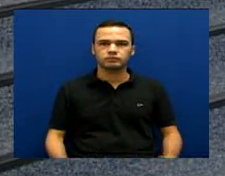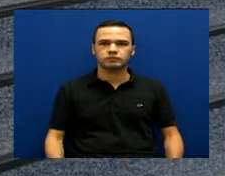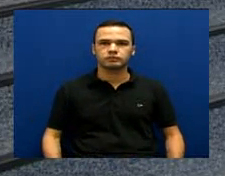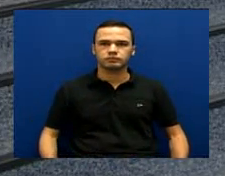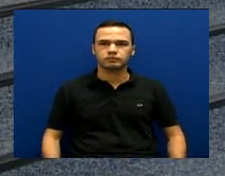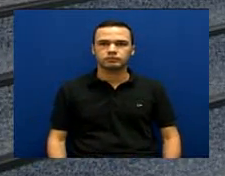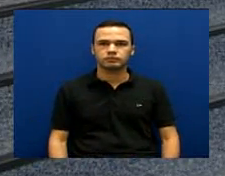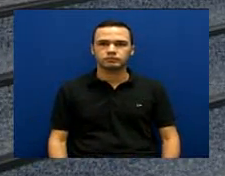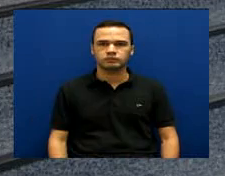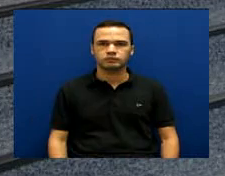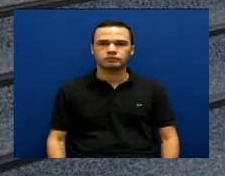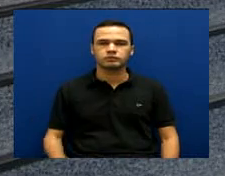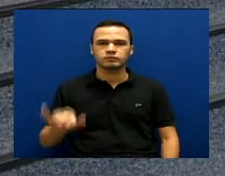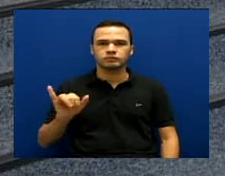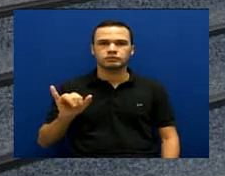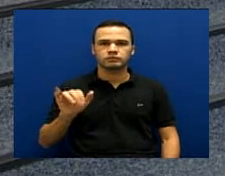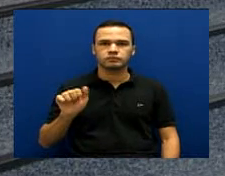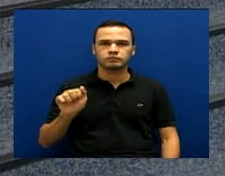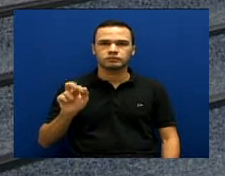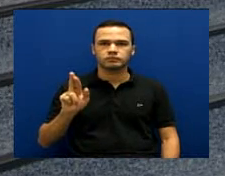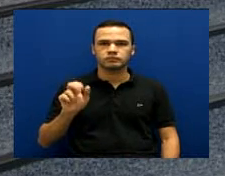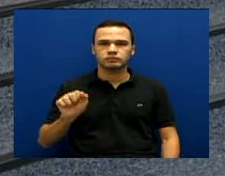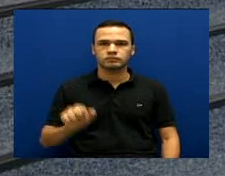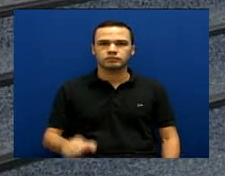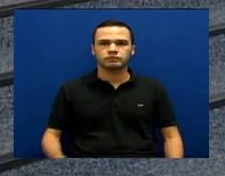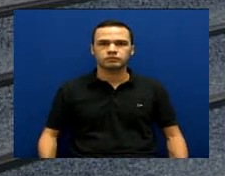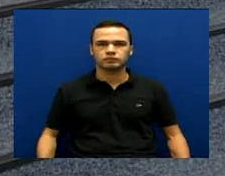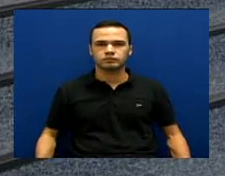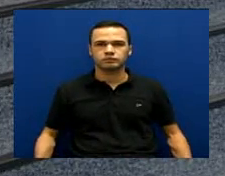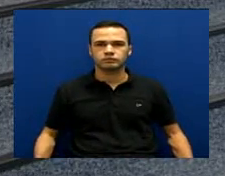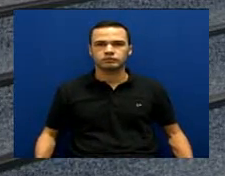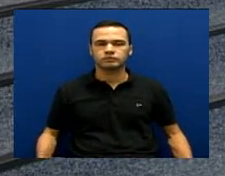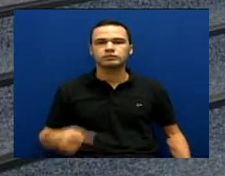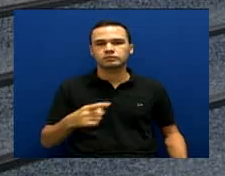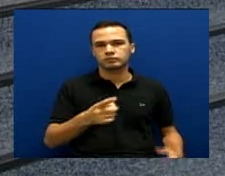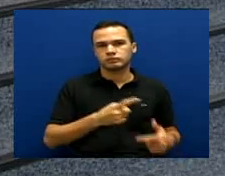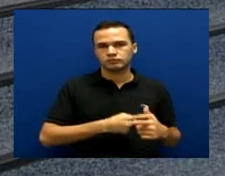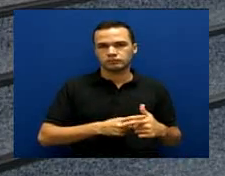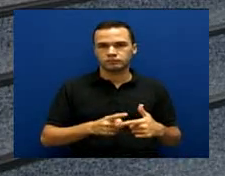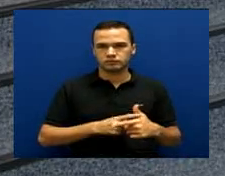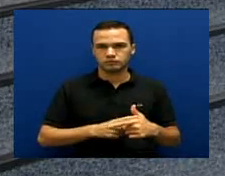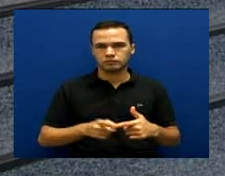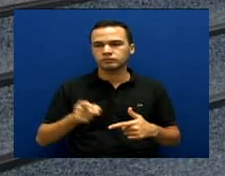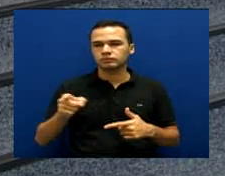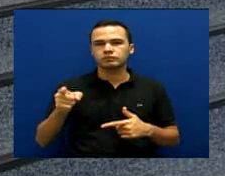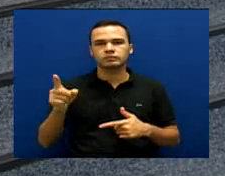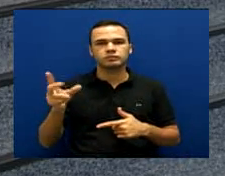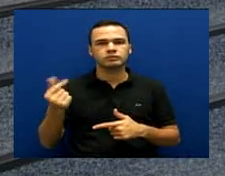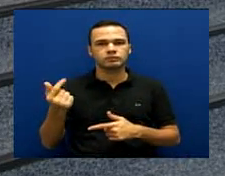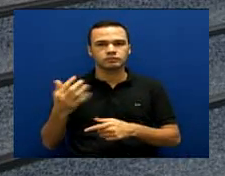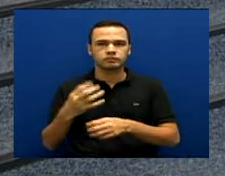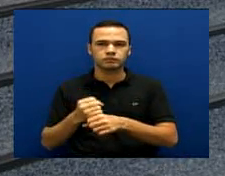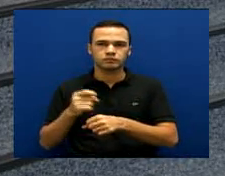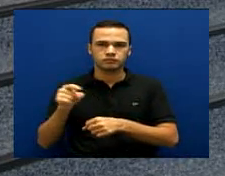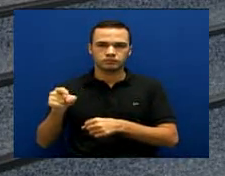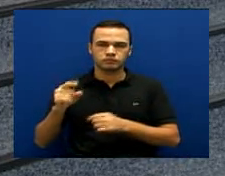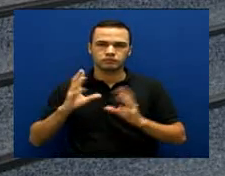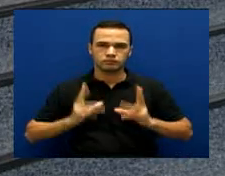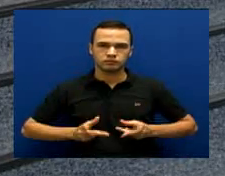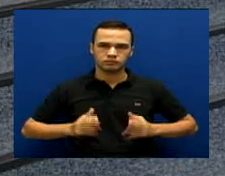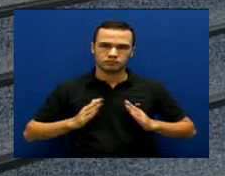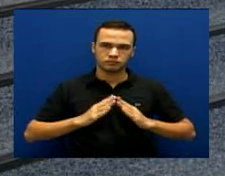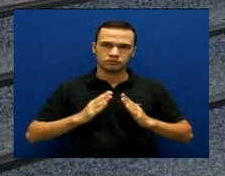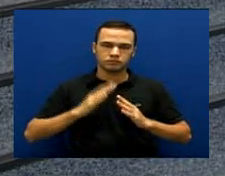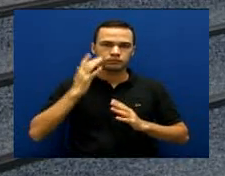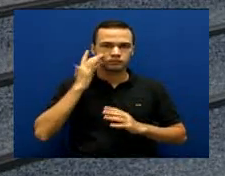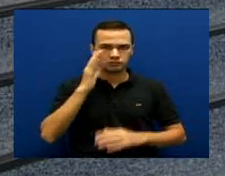e olha tá com a palavra é essa questão na contabilidade das contas a santa casa é muito